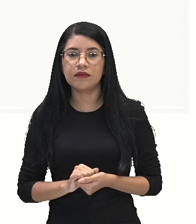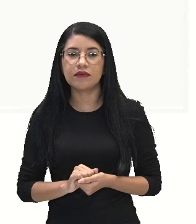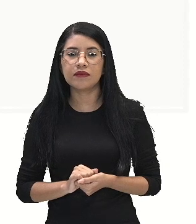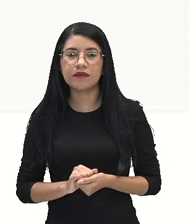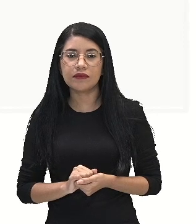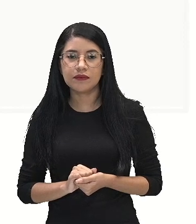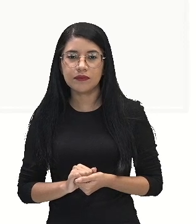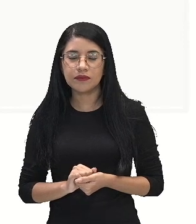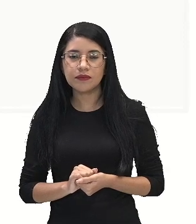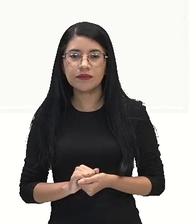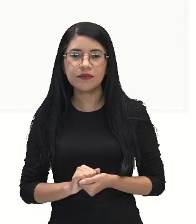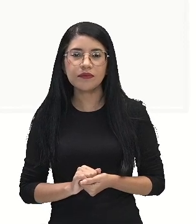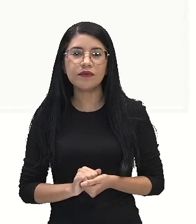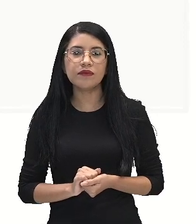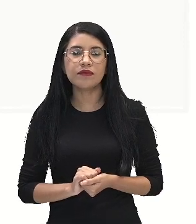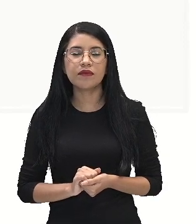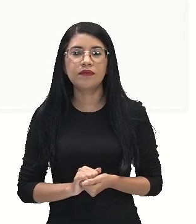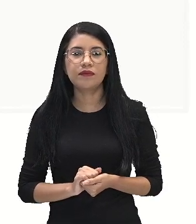né?